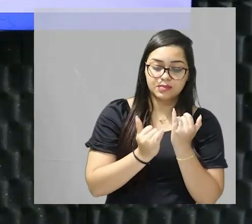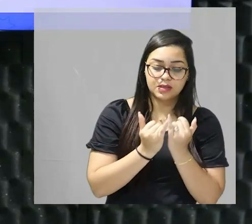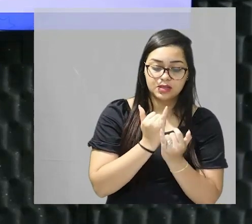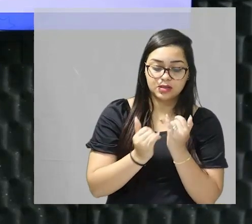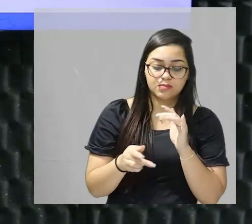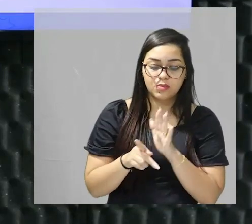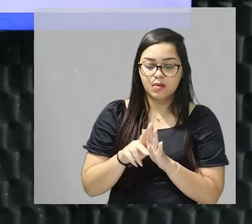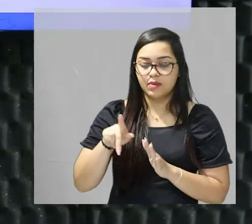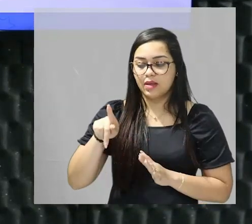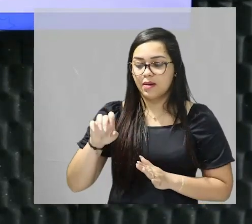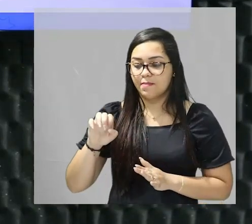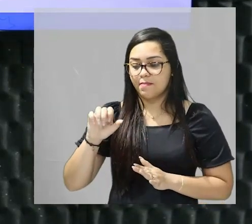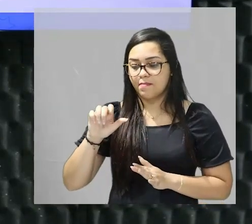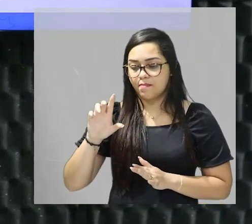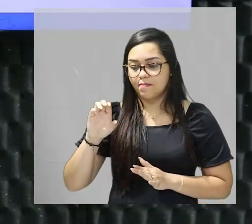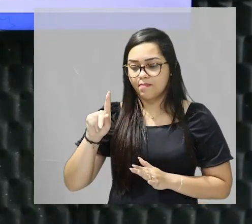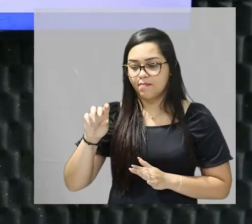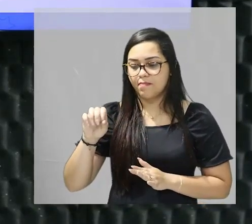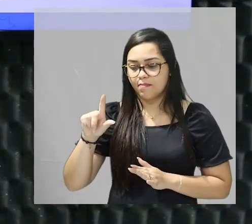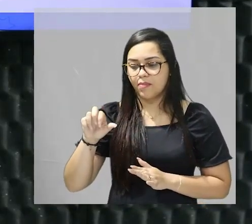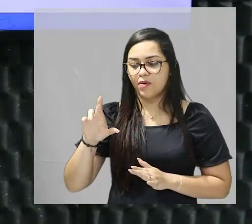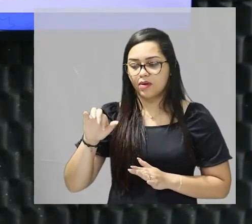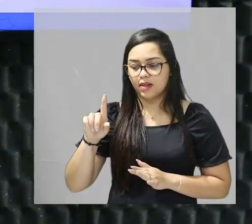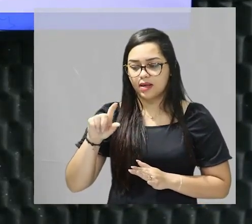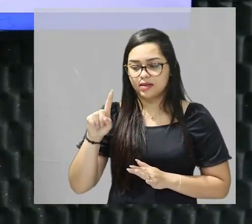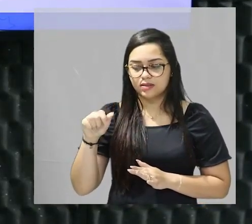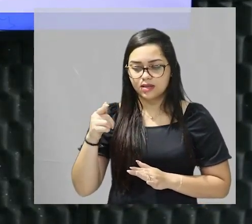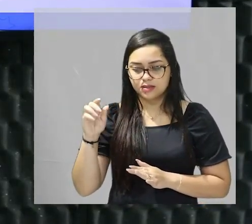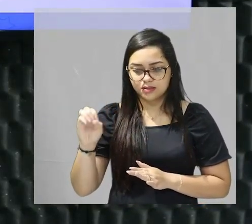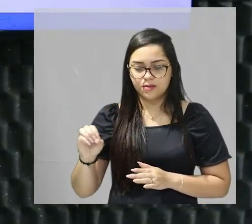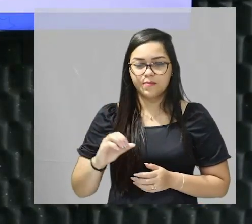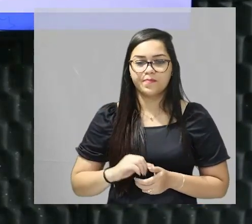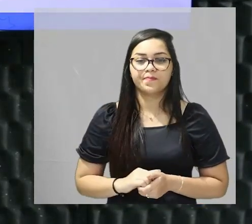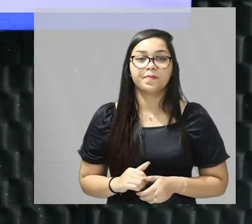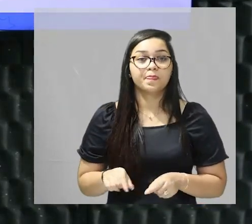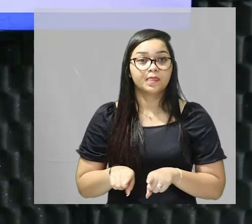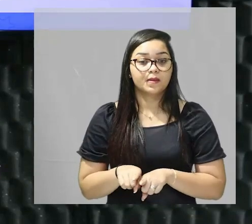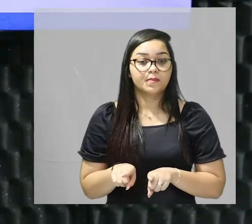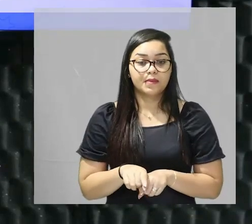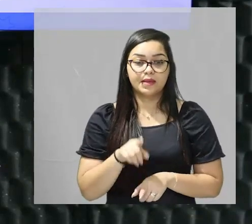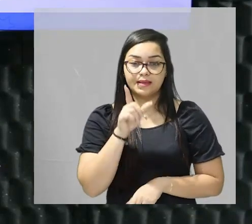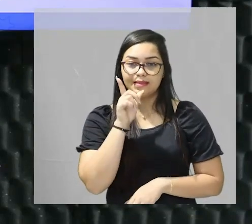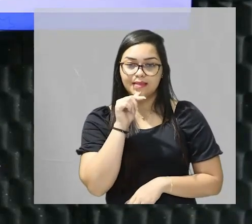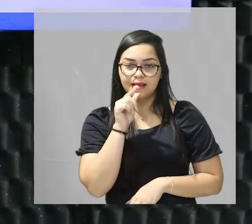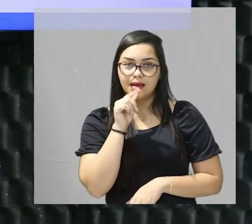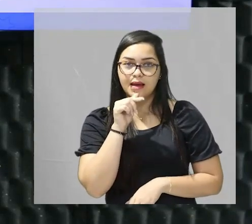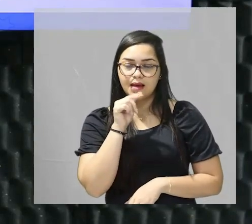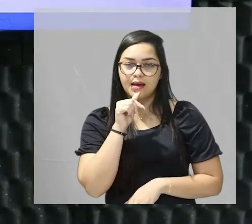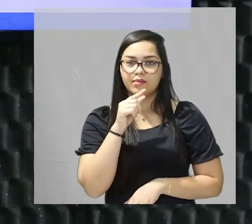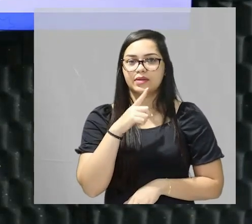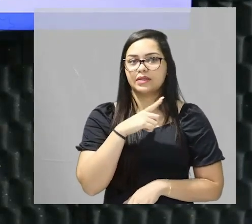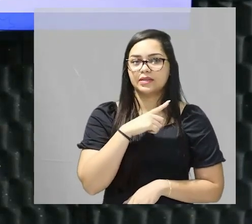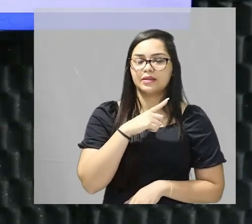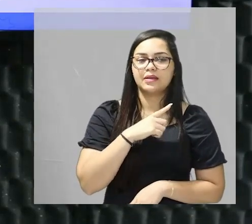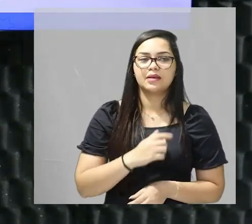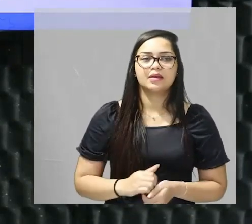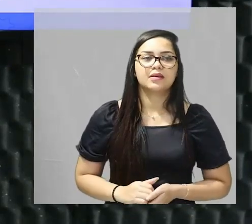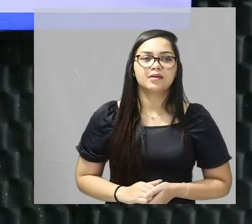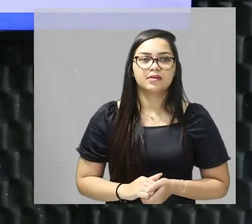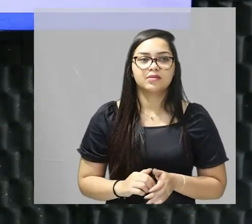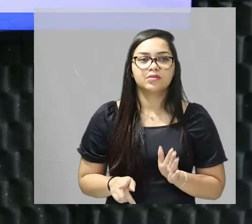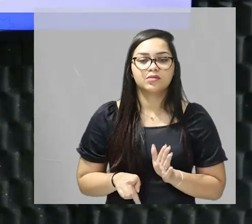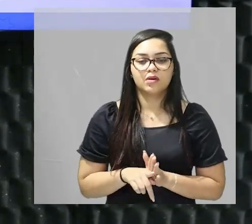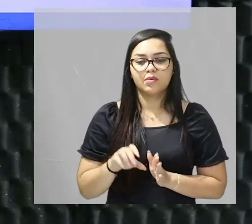de vista da polaridade. A dissolução na água do